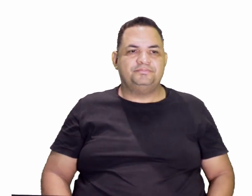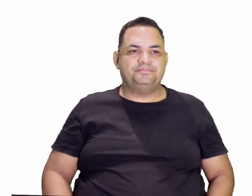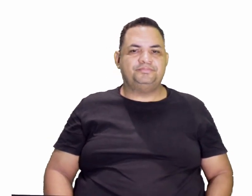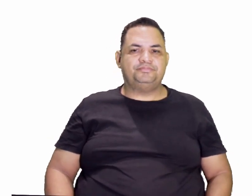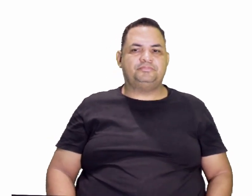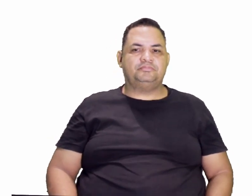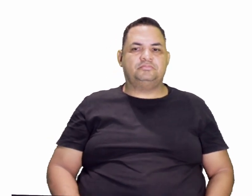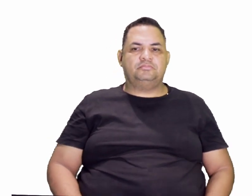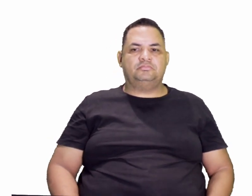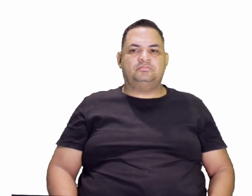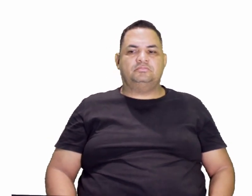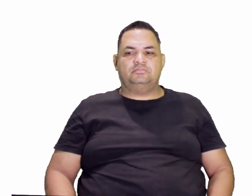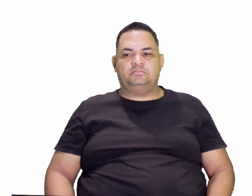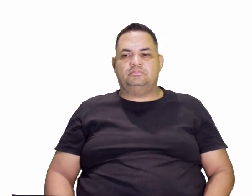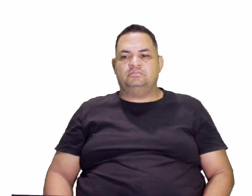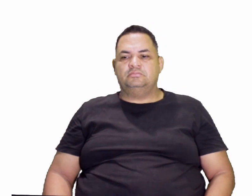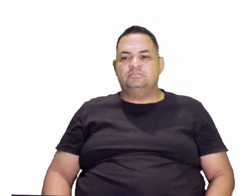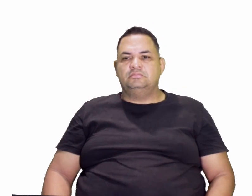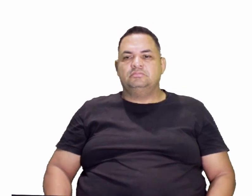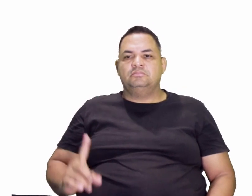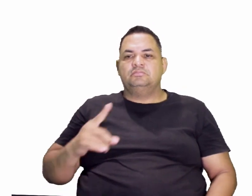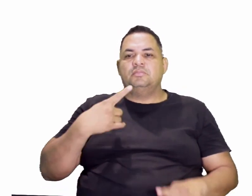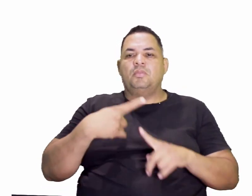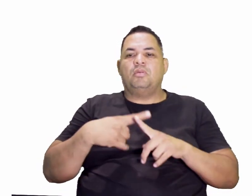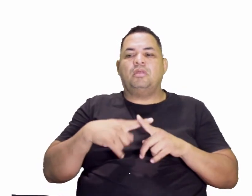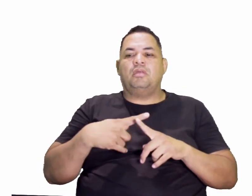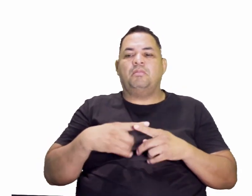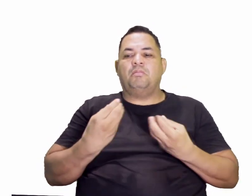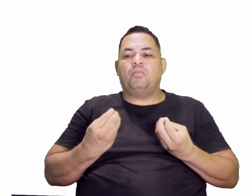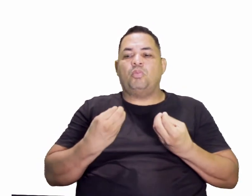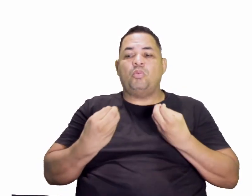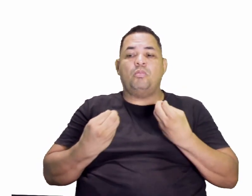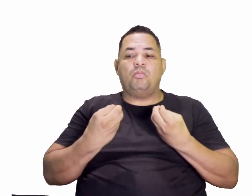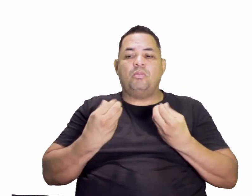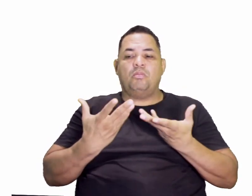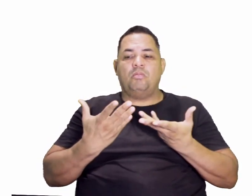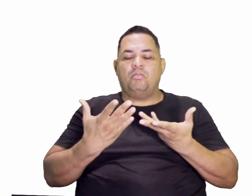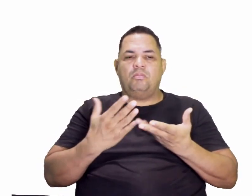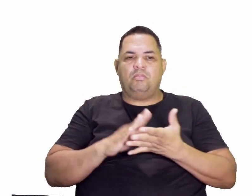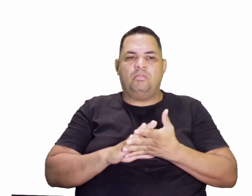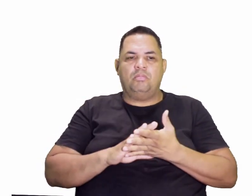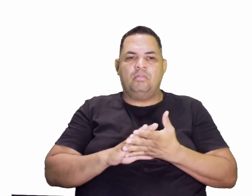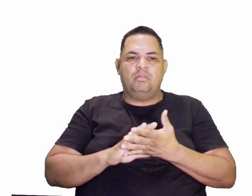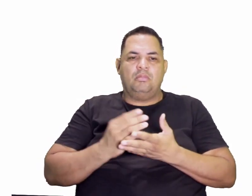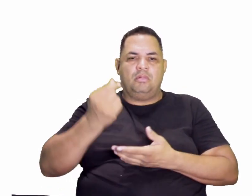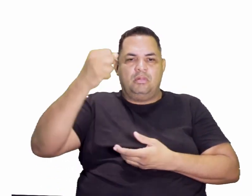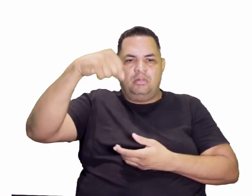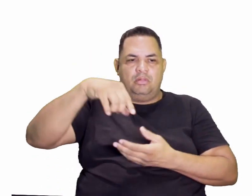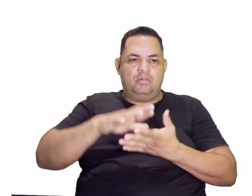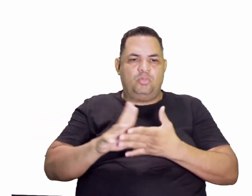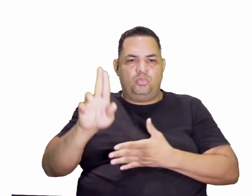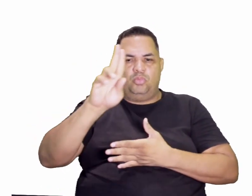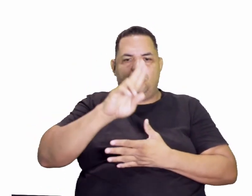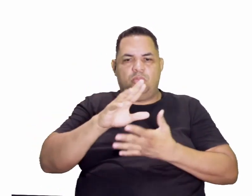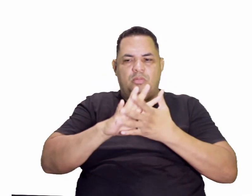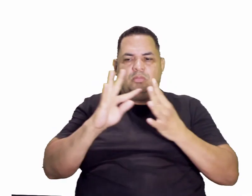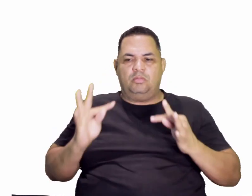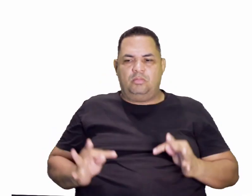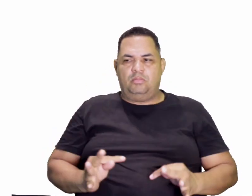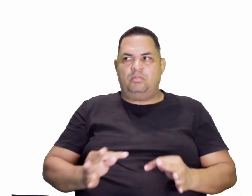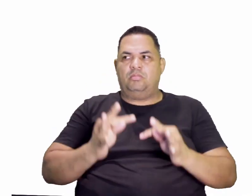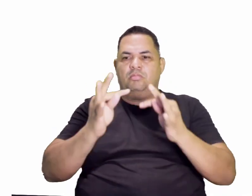era assim, não o porquê cai, mas como cai. Ele recorreu a técnicas e instrumentos que